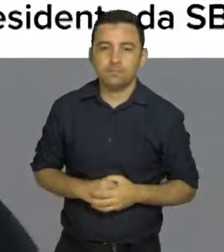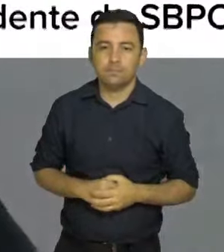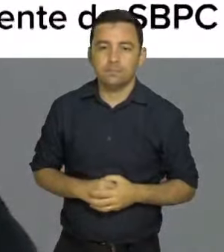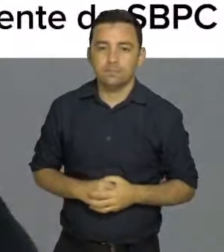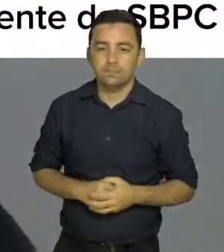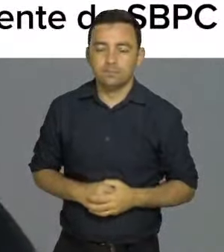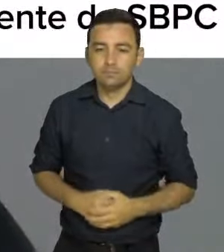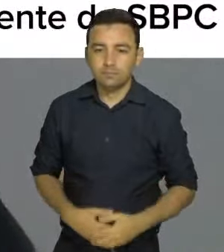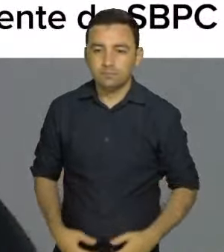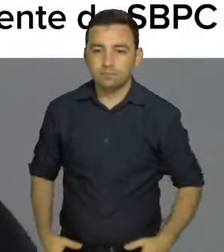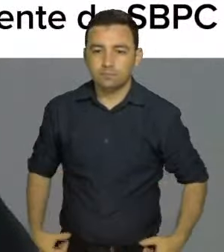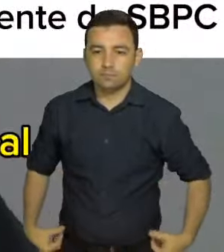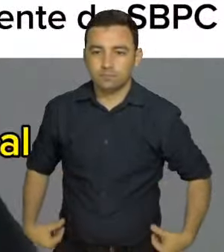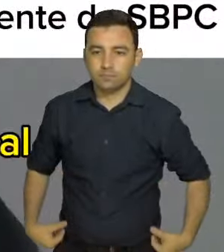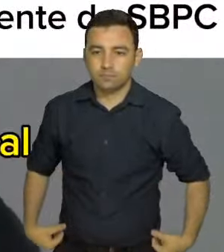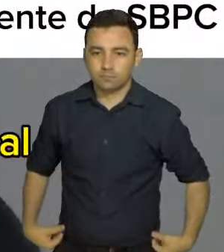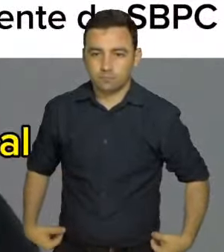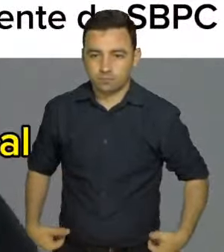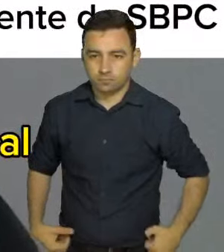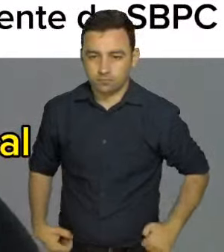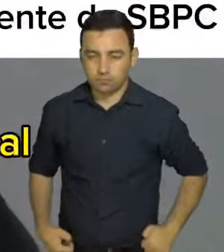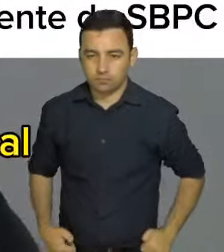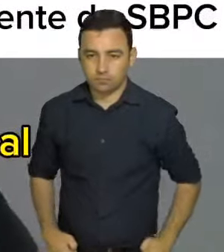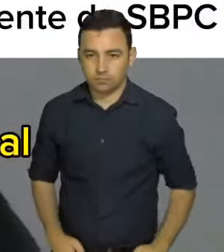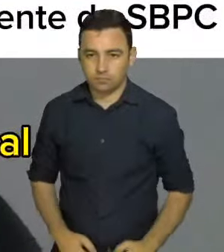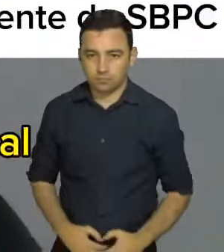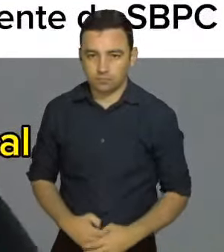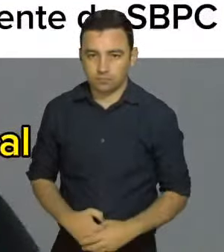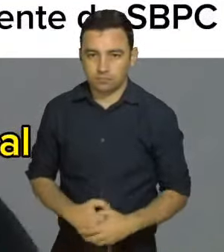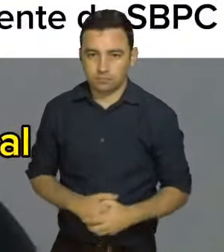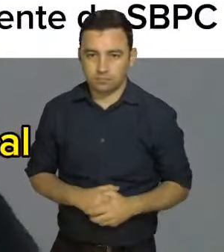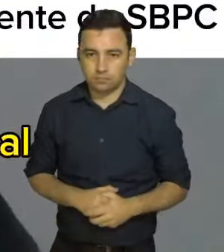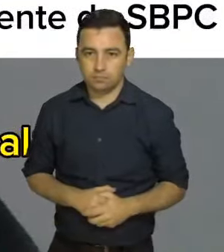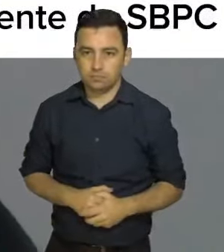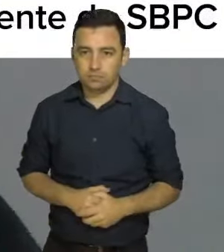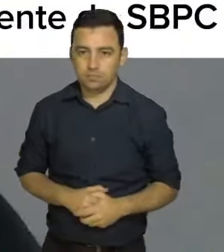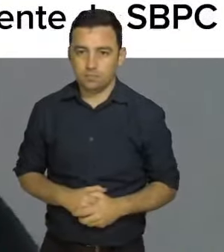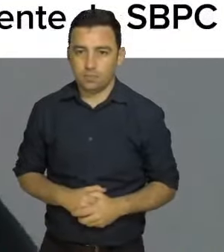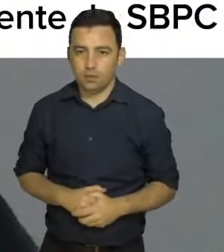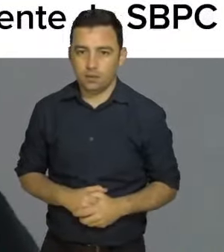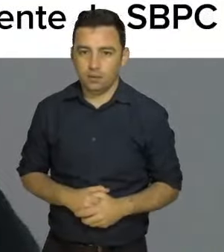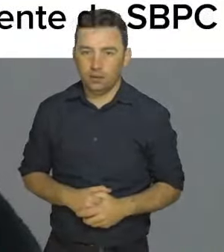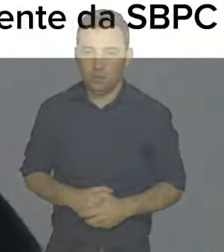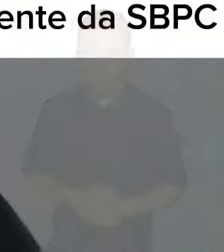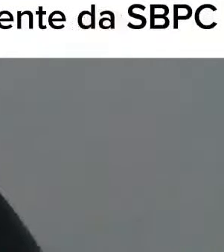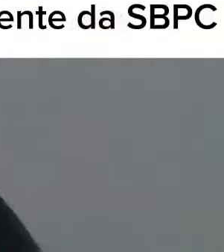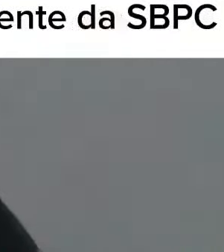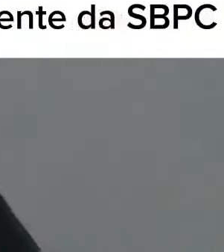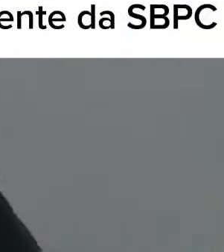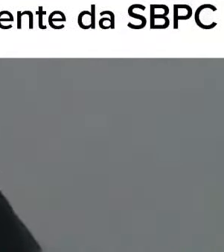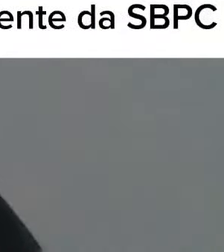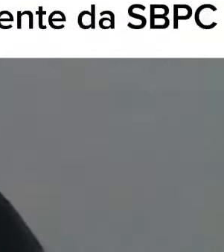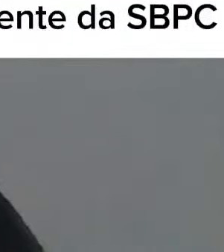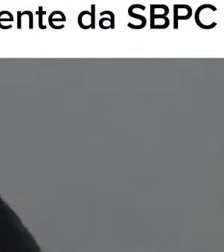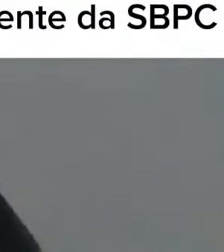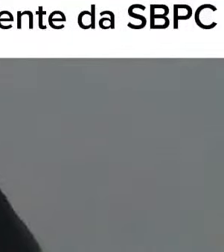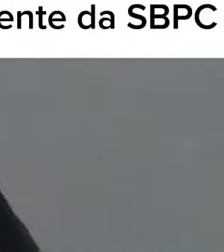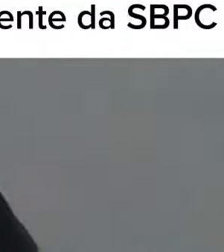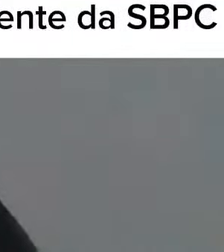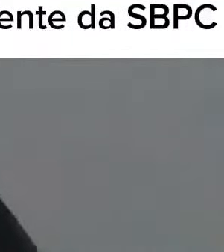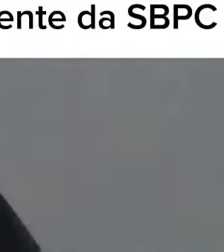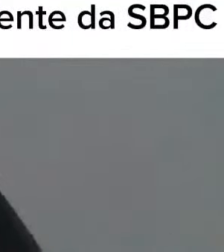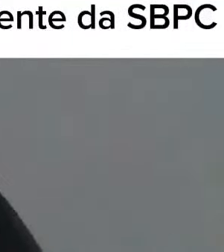Amigas e amigos de Santa Catarina, eu fico muito contente de trazer a minha palavra pessoal e a da SPPC para esta homenagem às mulheres